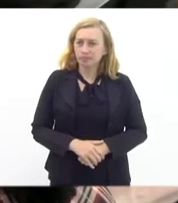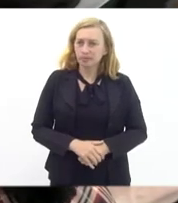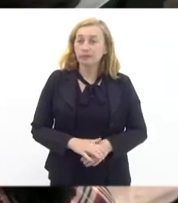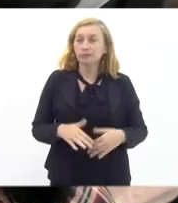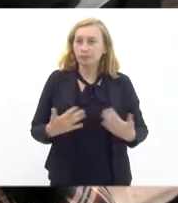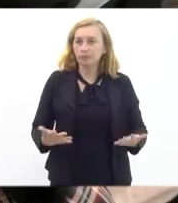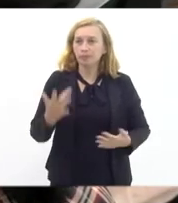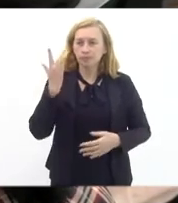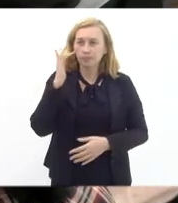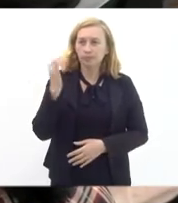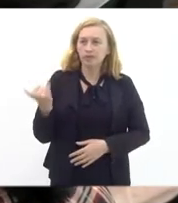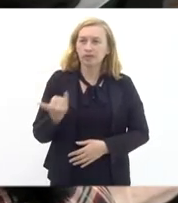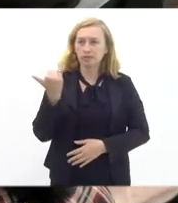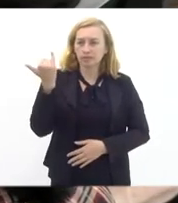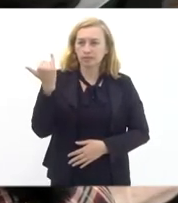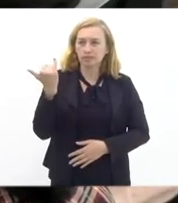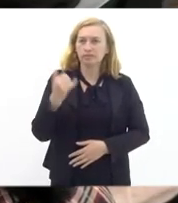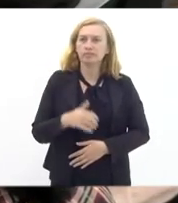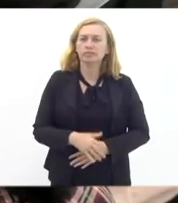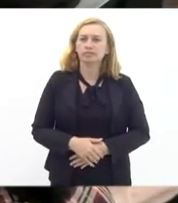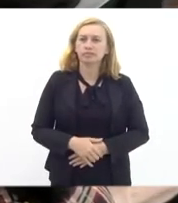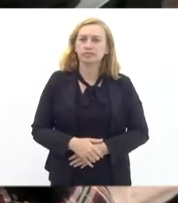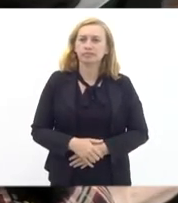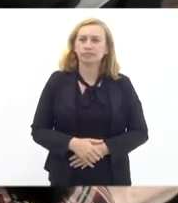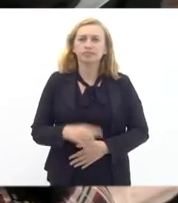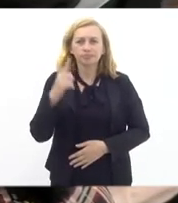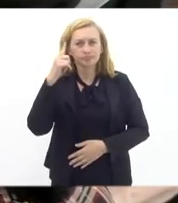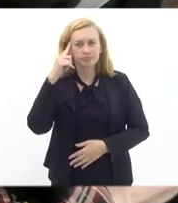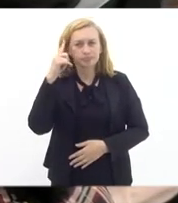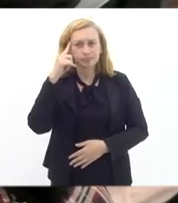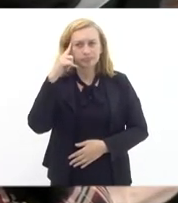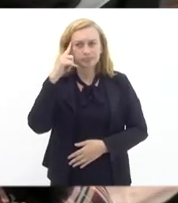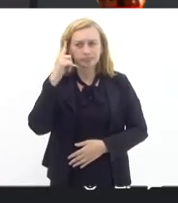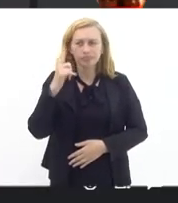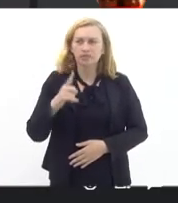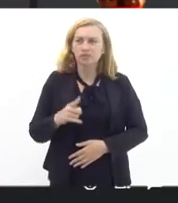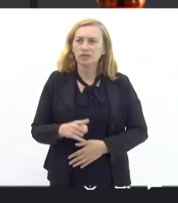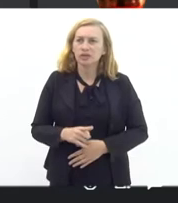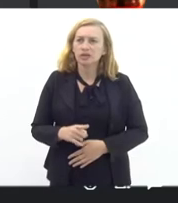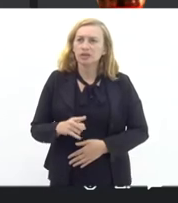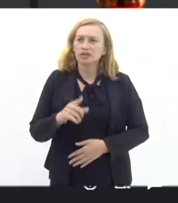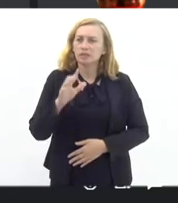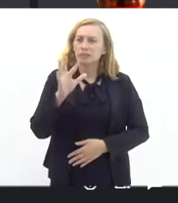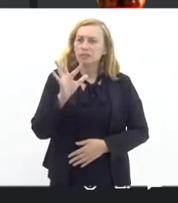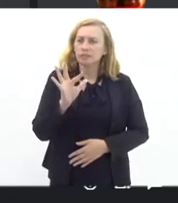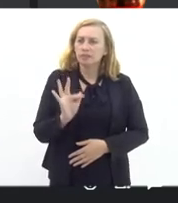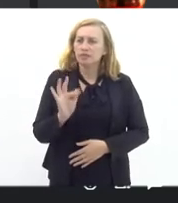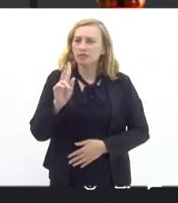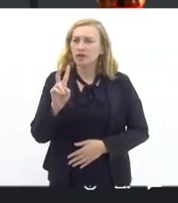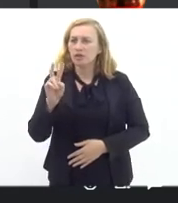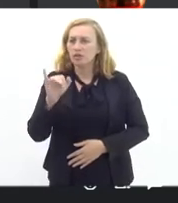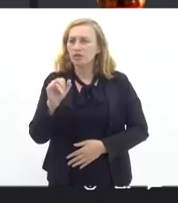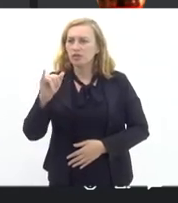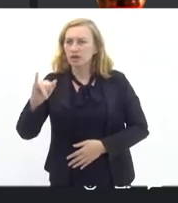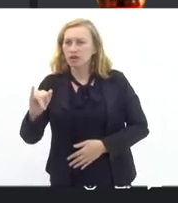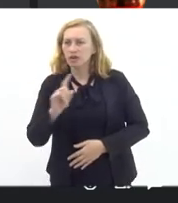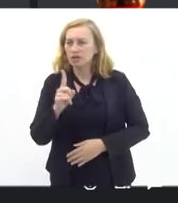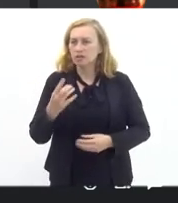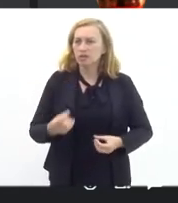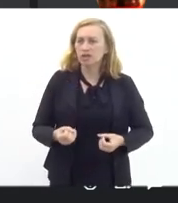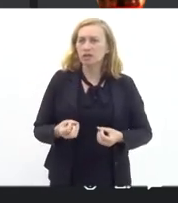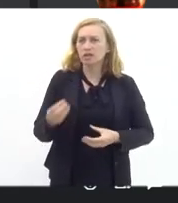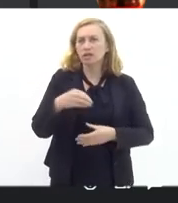Então, eu acho muito importante se pensar em testes FIV-FeLV que não tem disponível nos